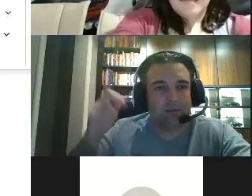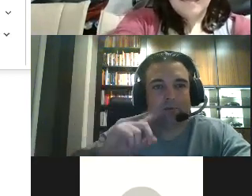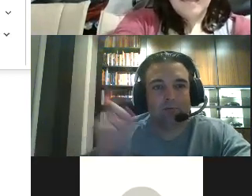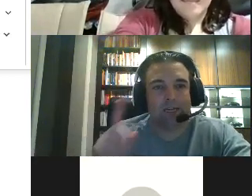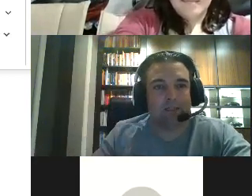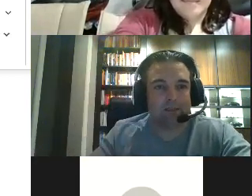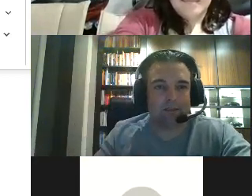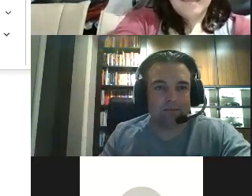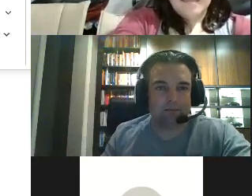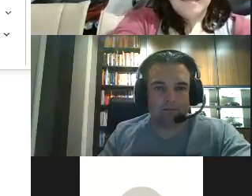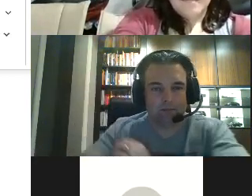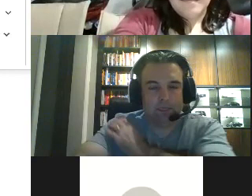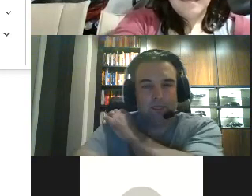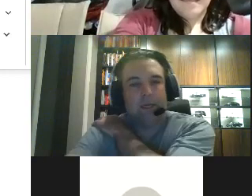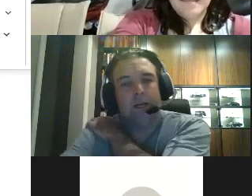existentes que não são usadas.